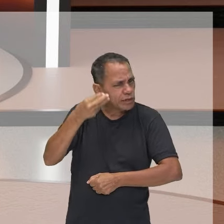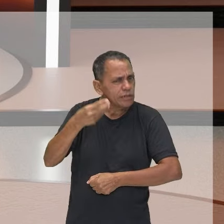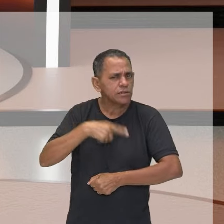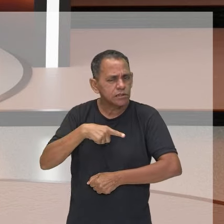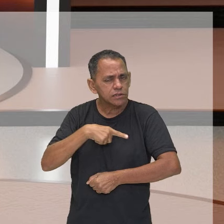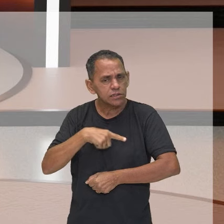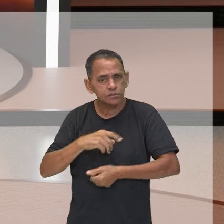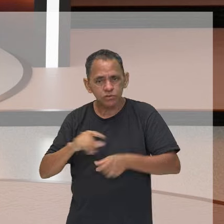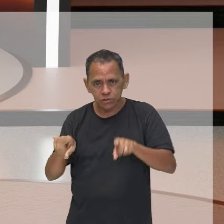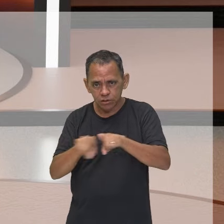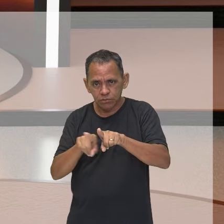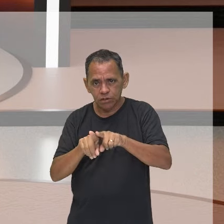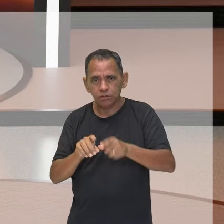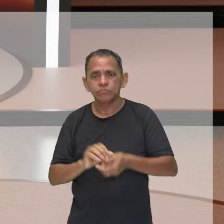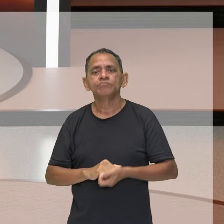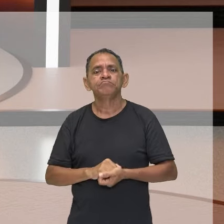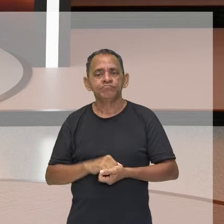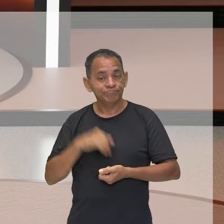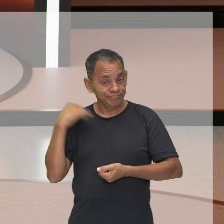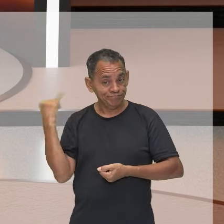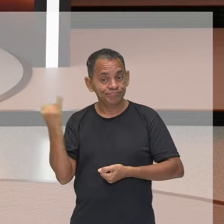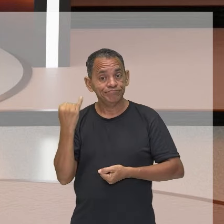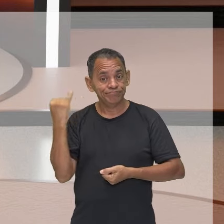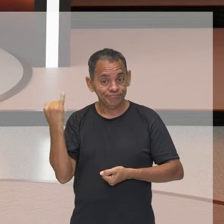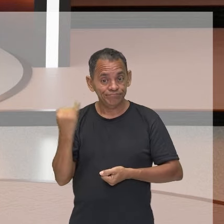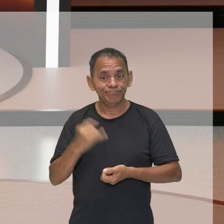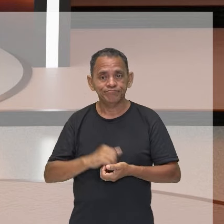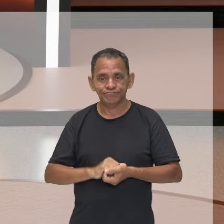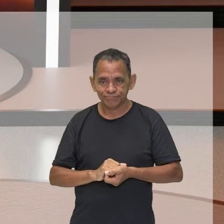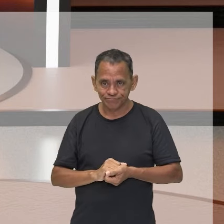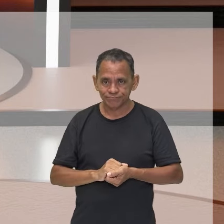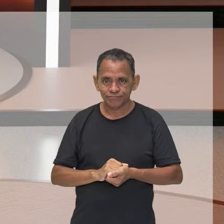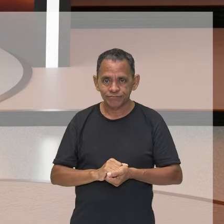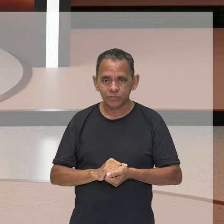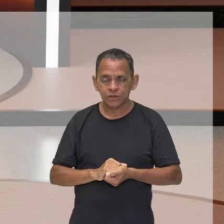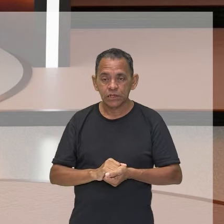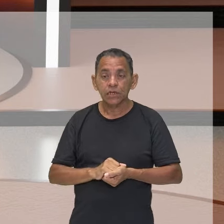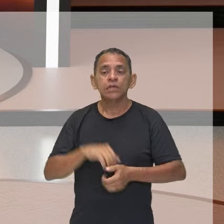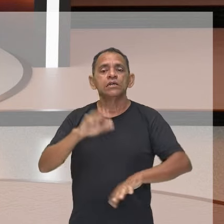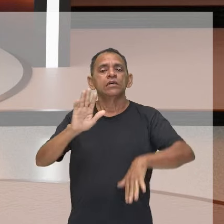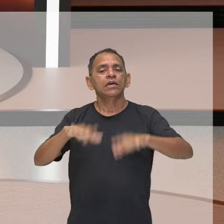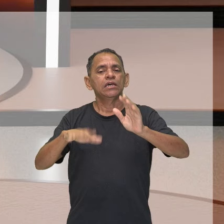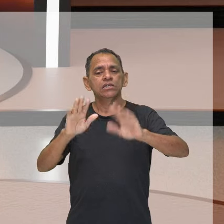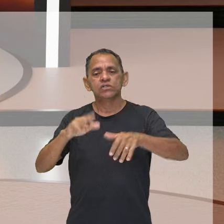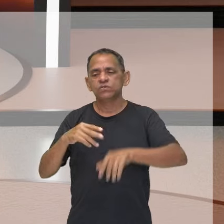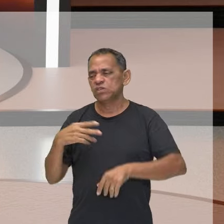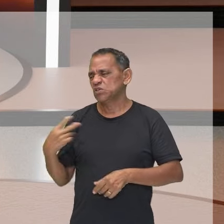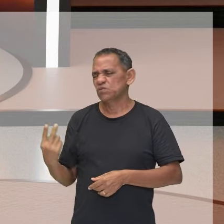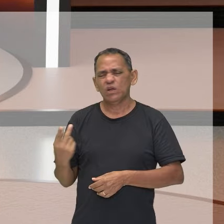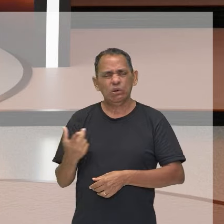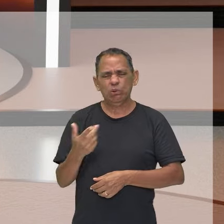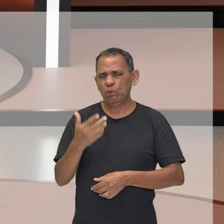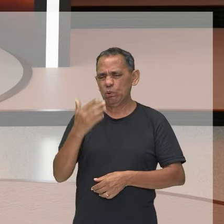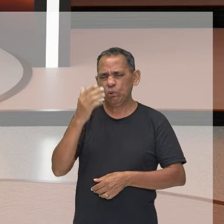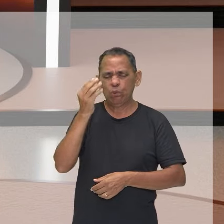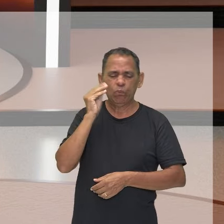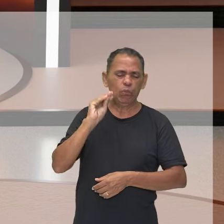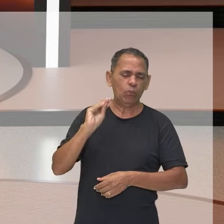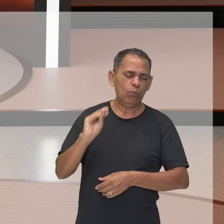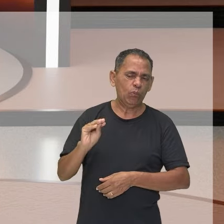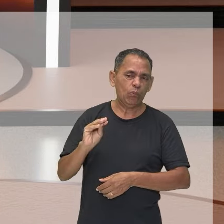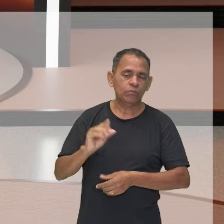um conhecimento importante. Muitas vezes nós não damos valor a esse conhecimento, mas é um conhecimento